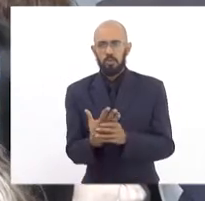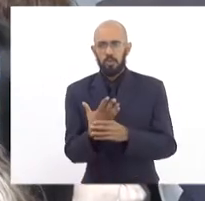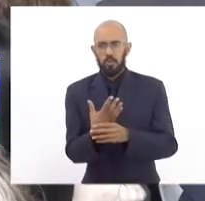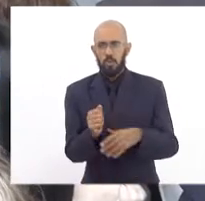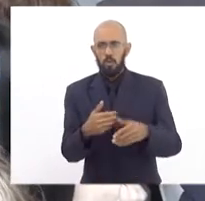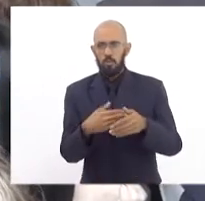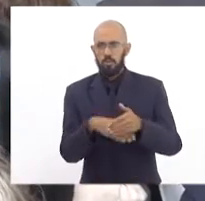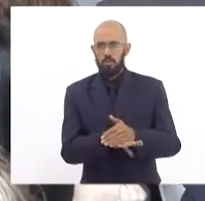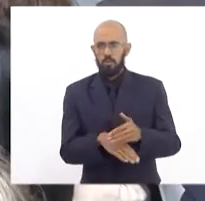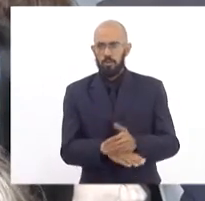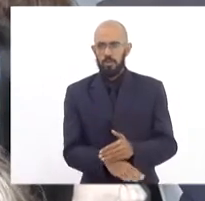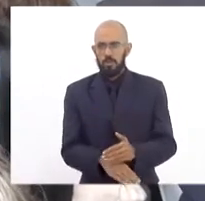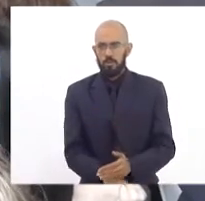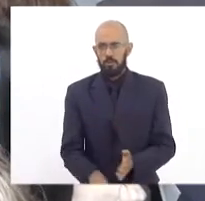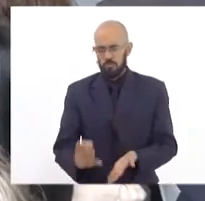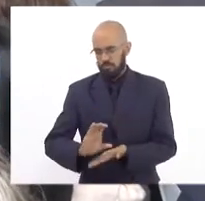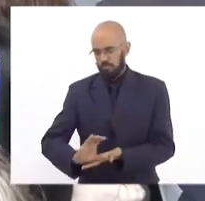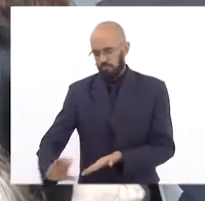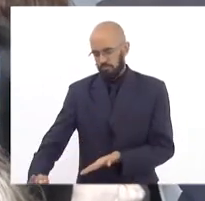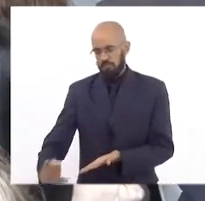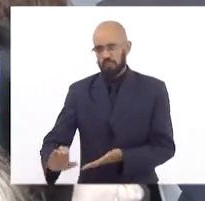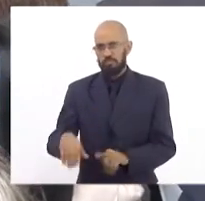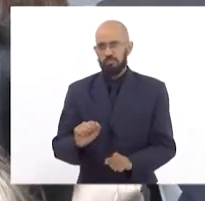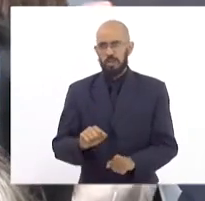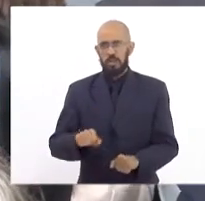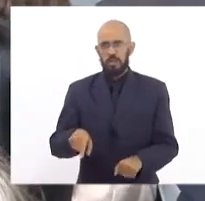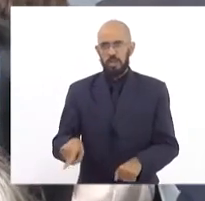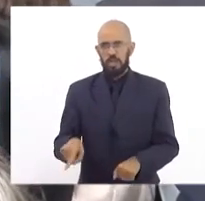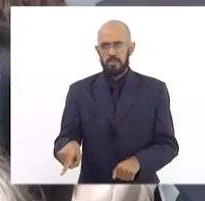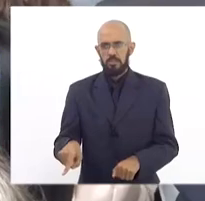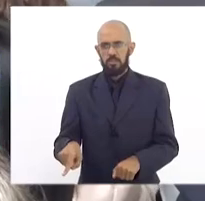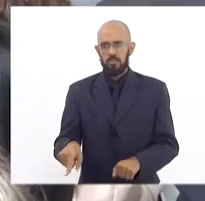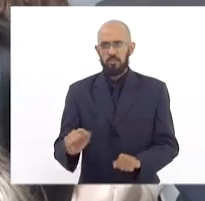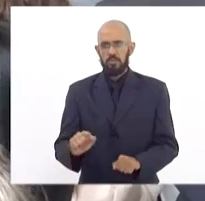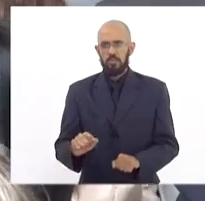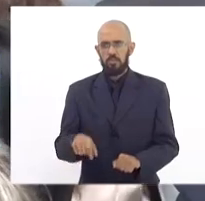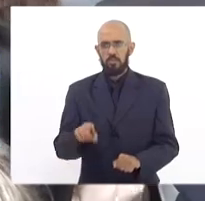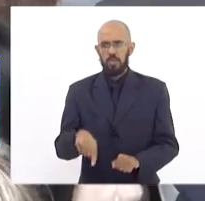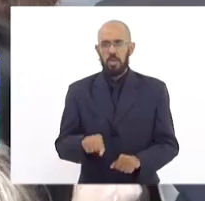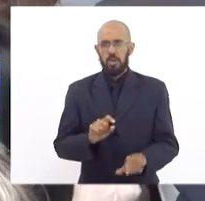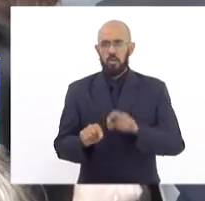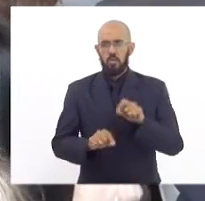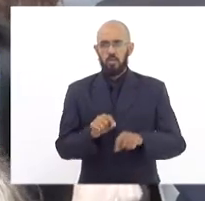para que a gente possa fazer investimento com esse fundo, que é aquele